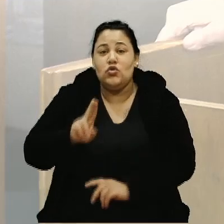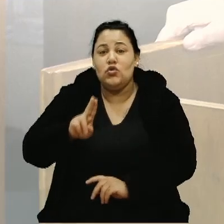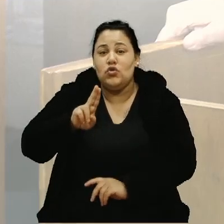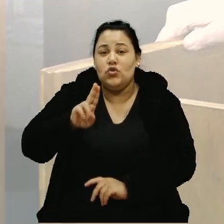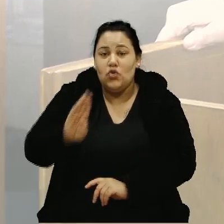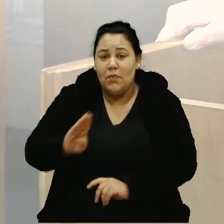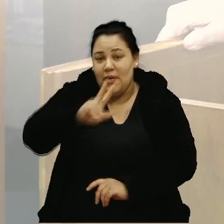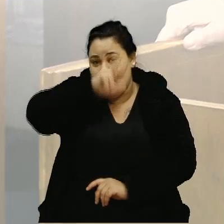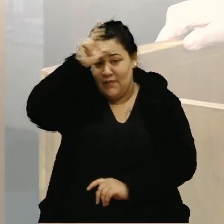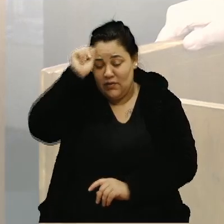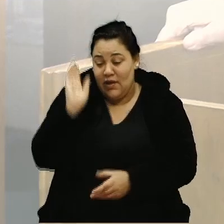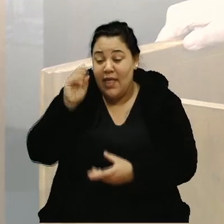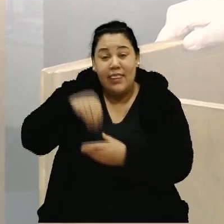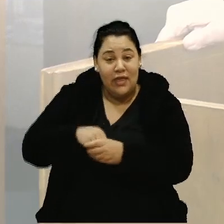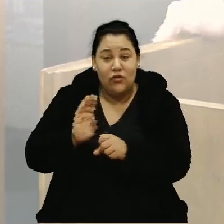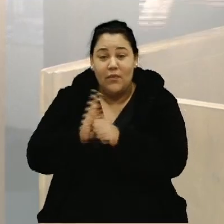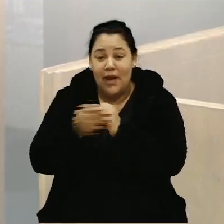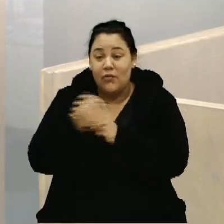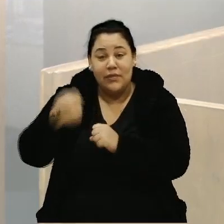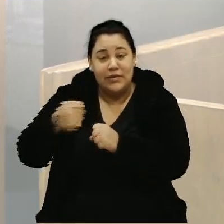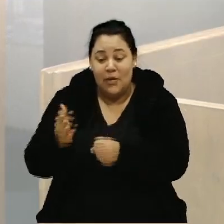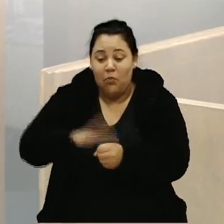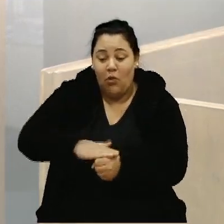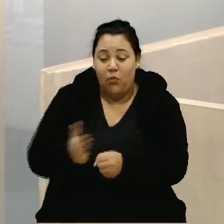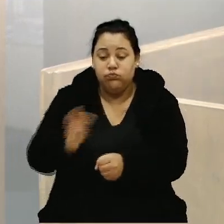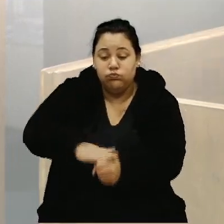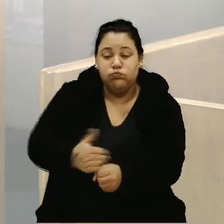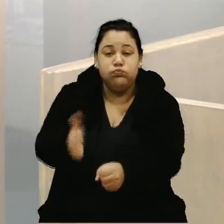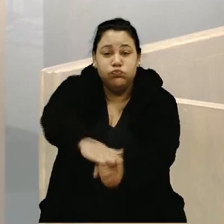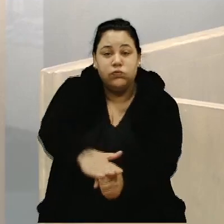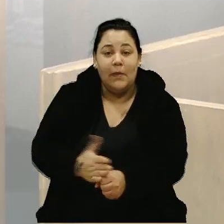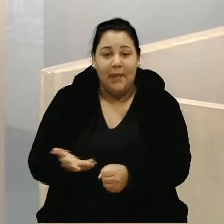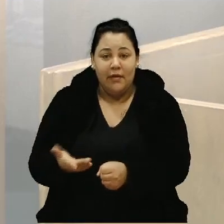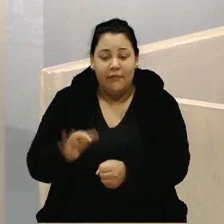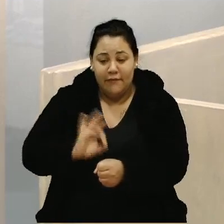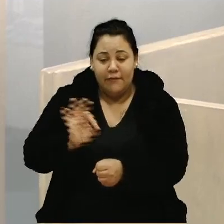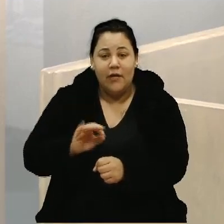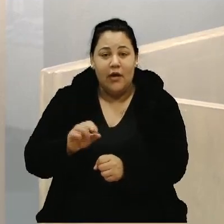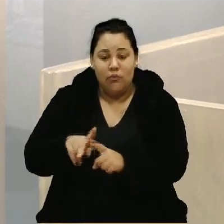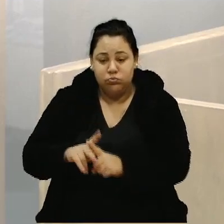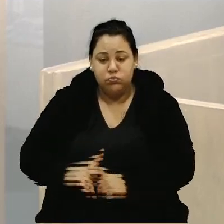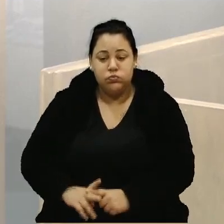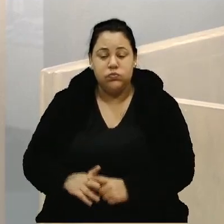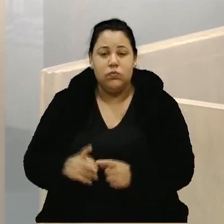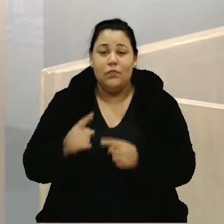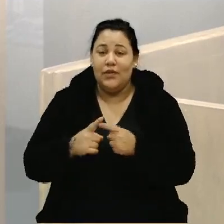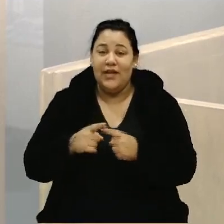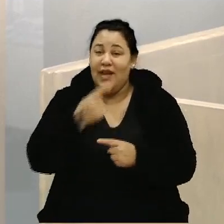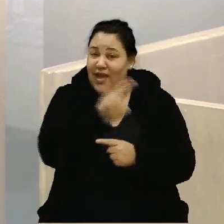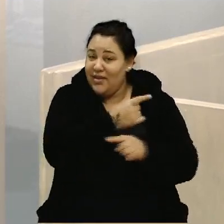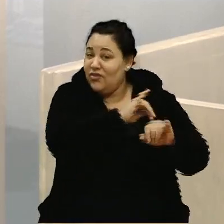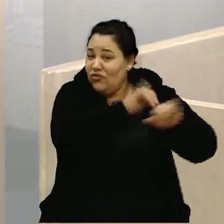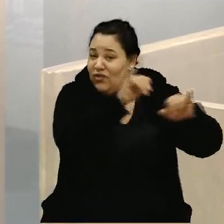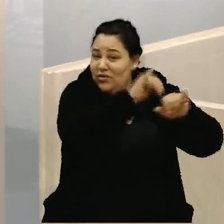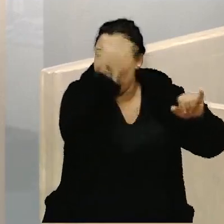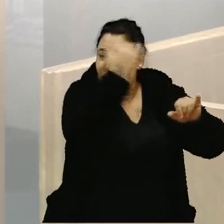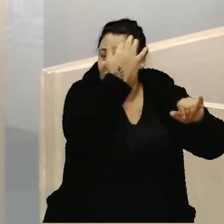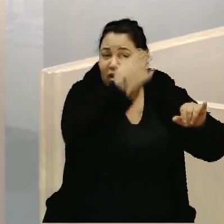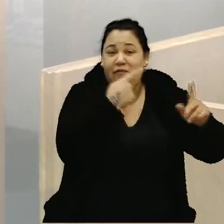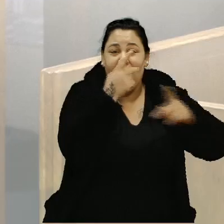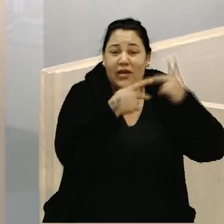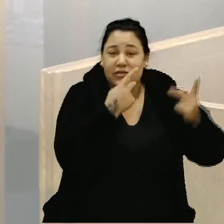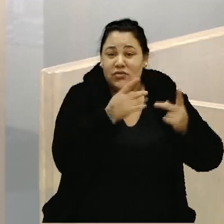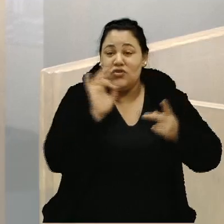os buracos. Porque esse anúncio só cria expectativa. Nós